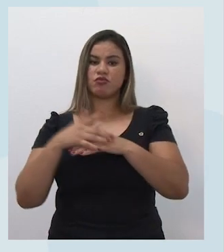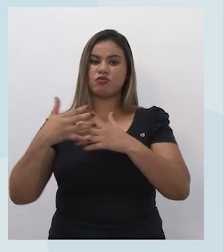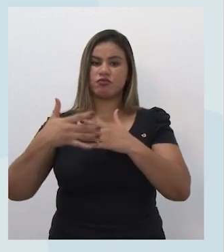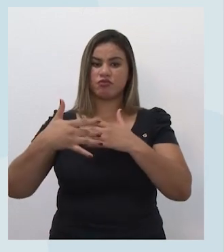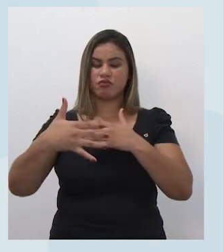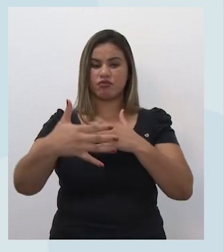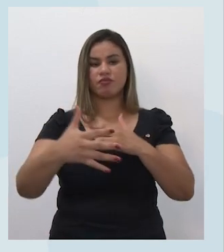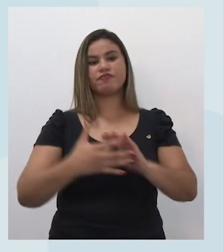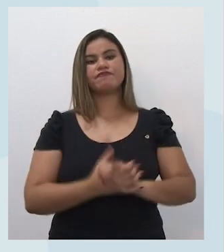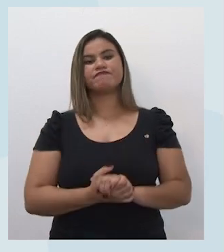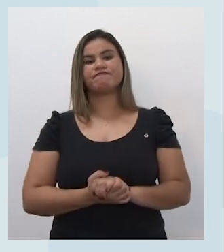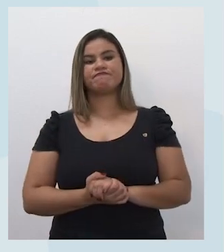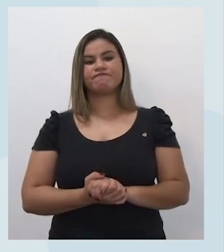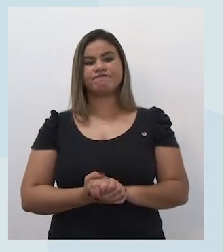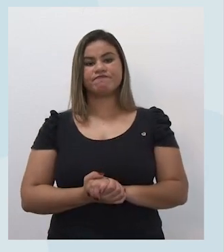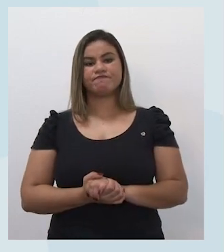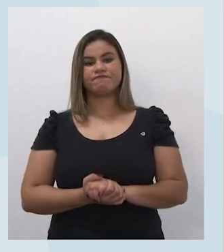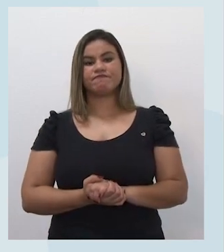ano.